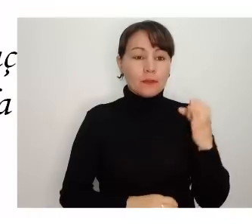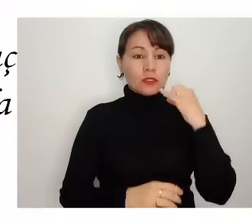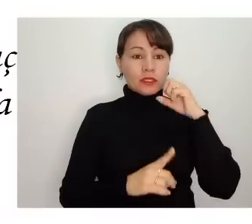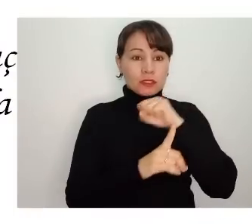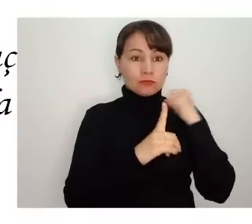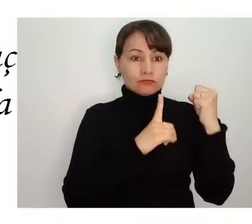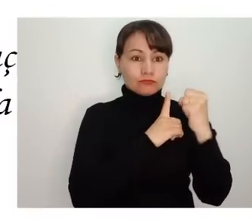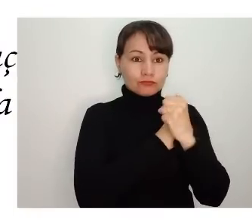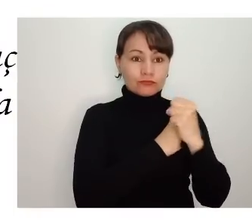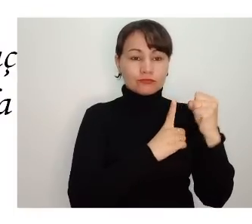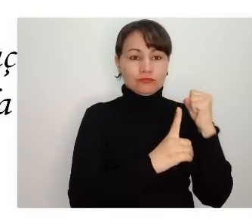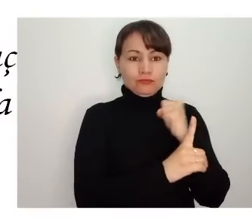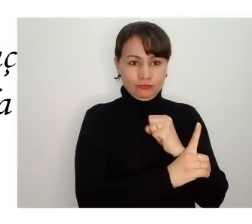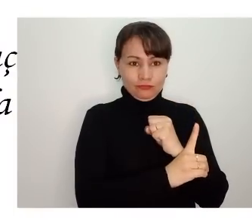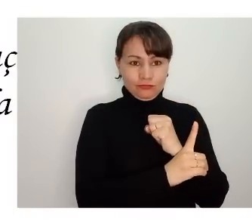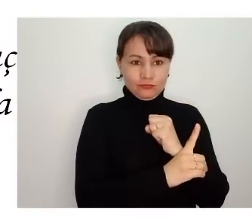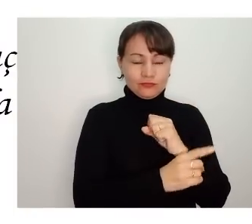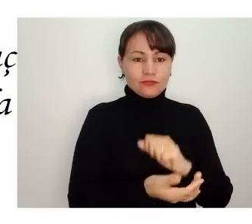socialização.